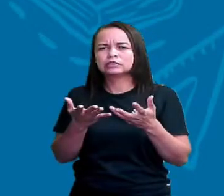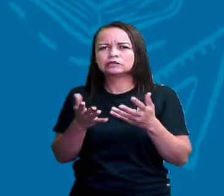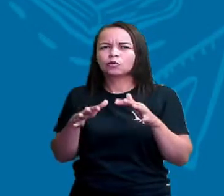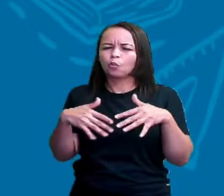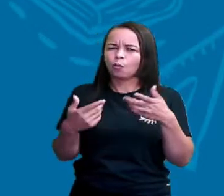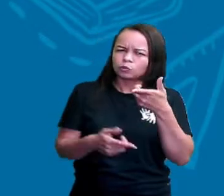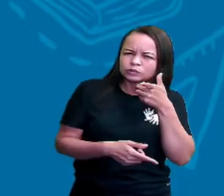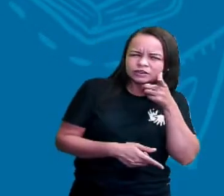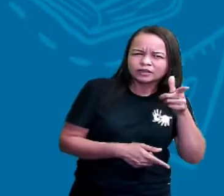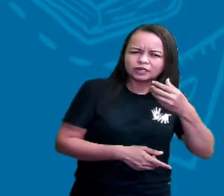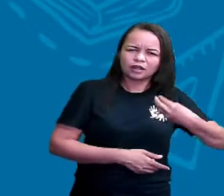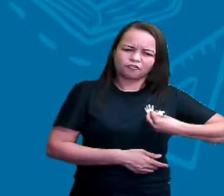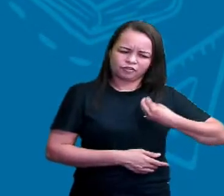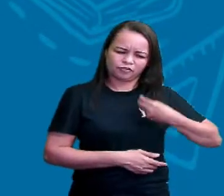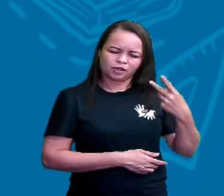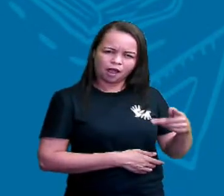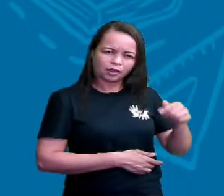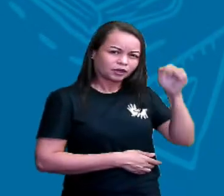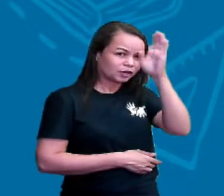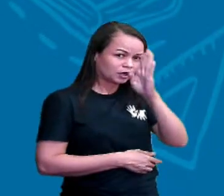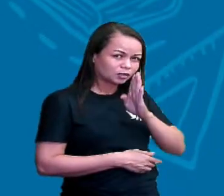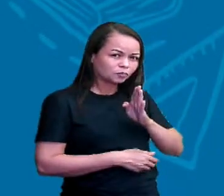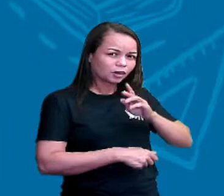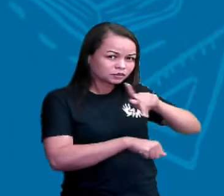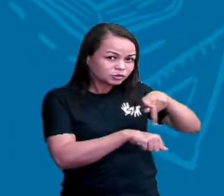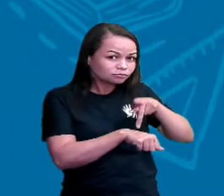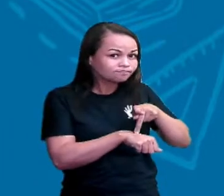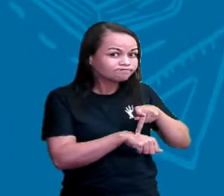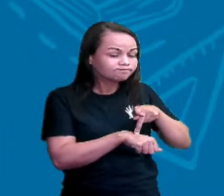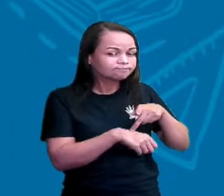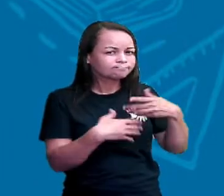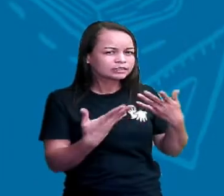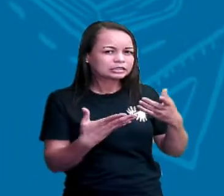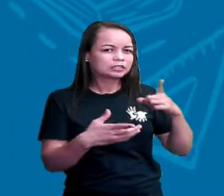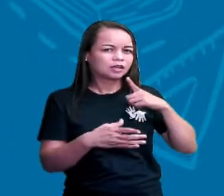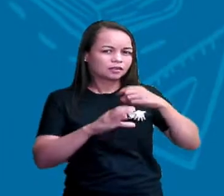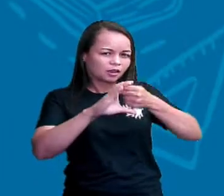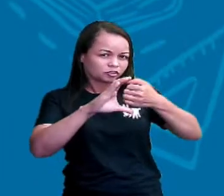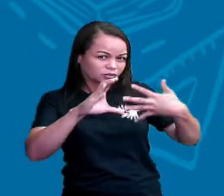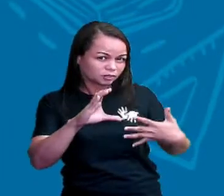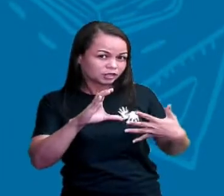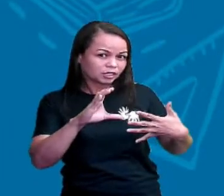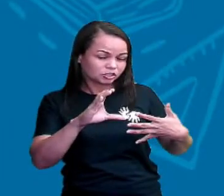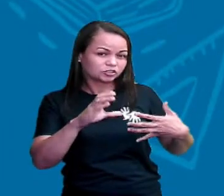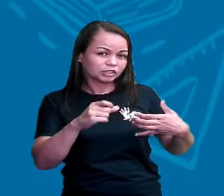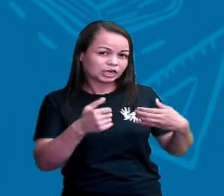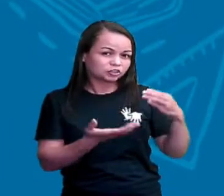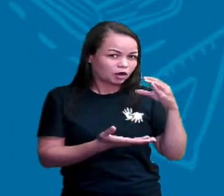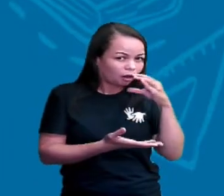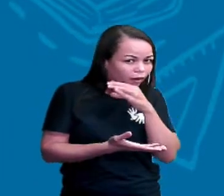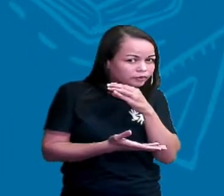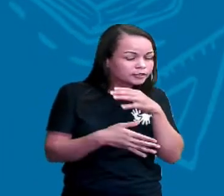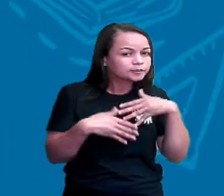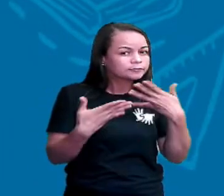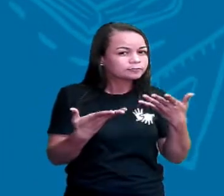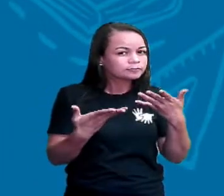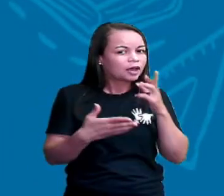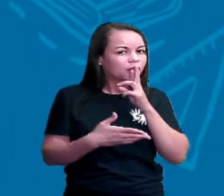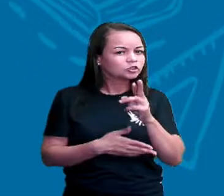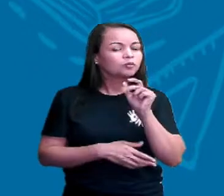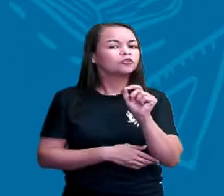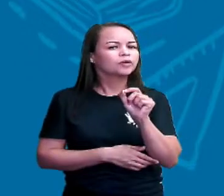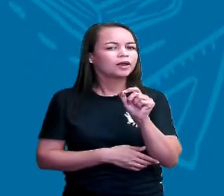conseguiria viver aqui no nosso país, no nosso Brasil, que possui essas características climáticas? A sua resposta é que